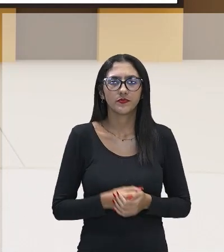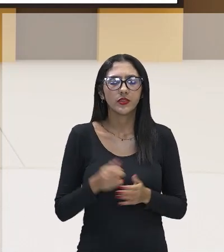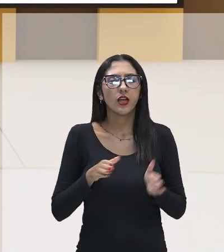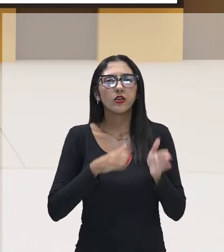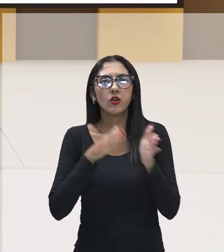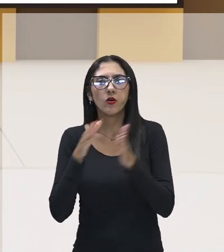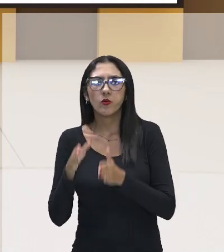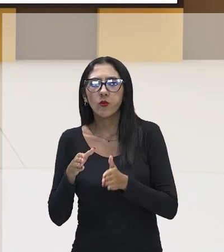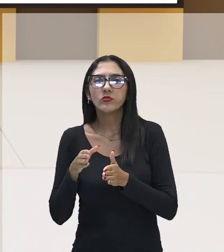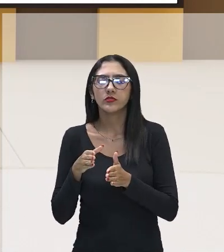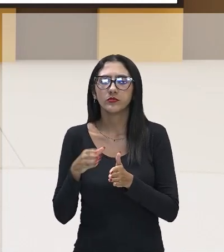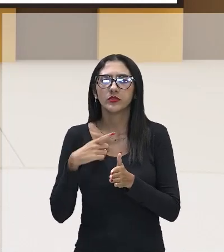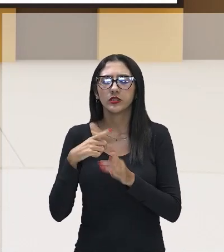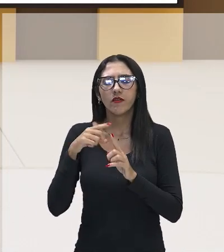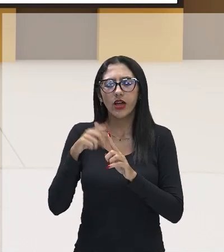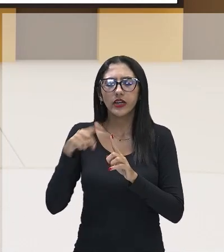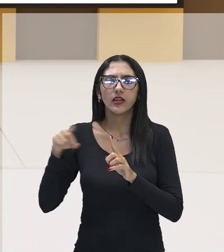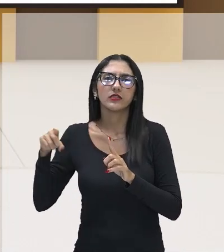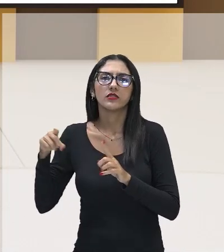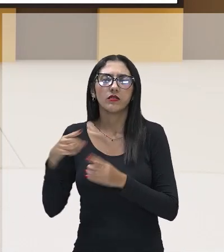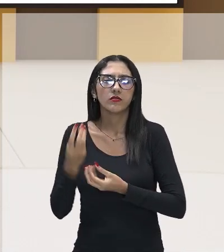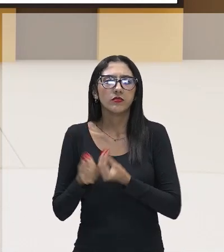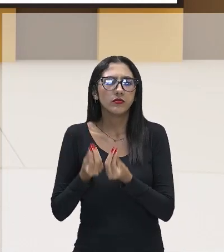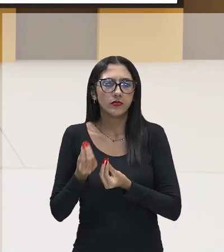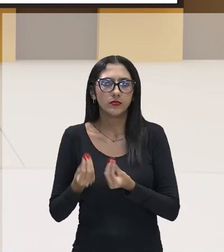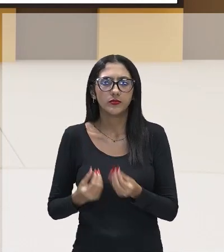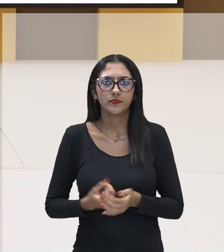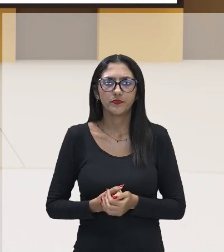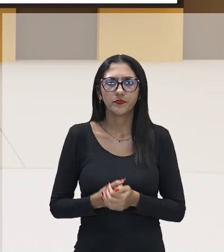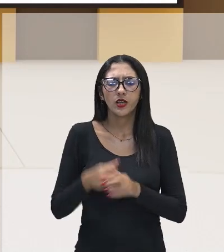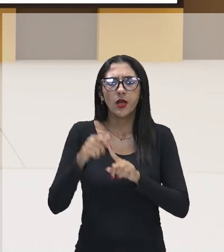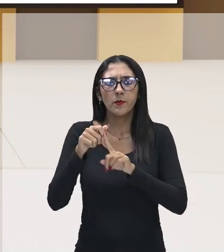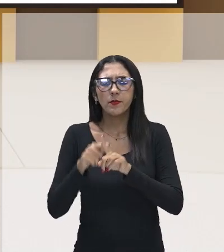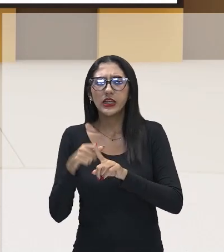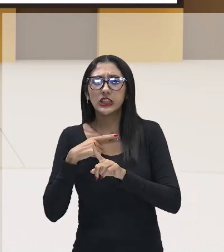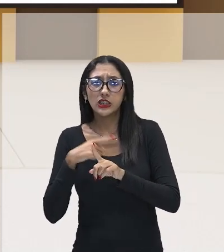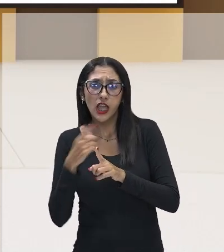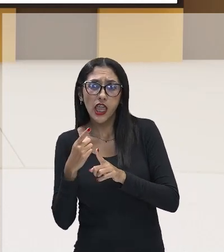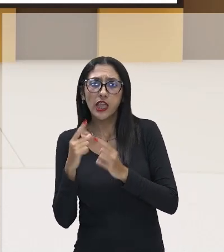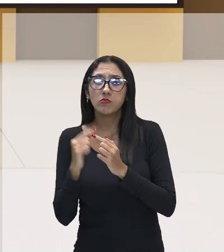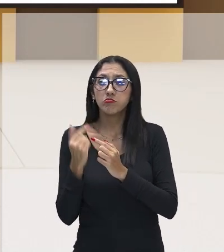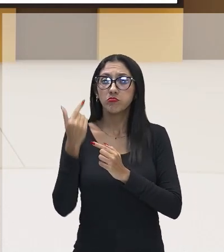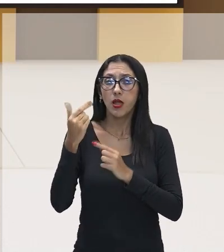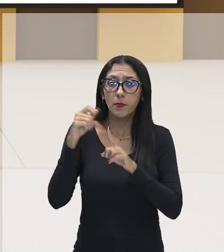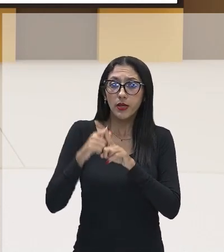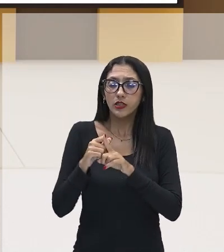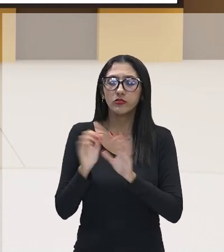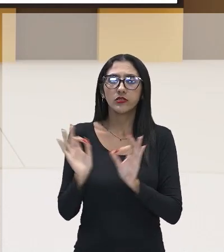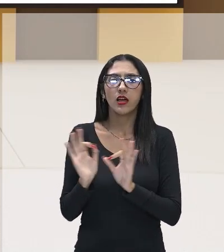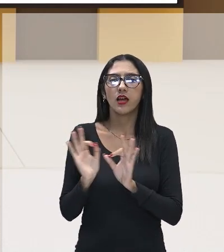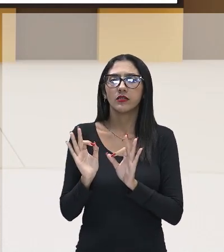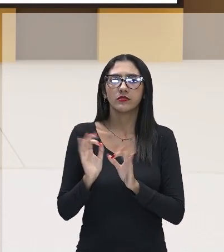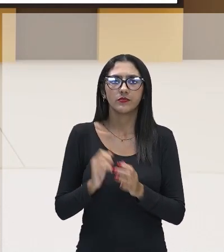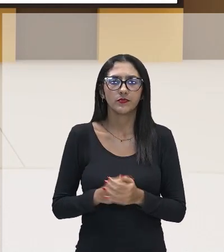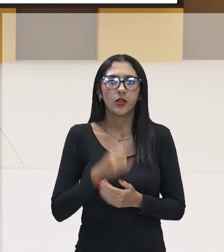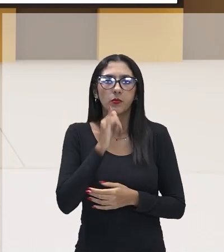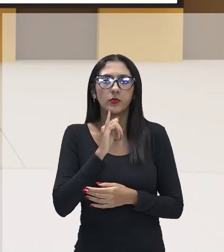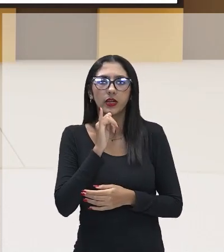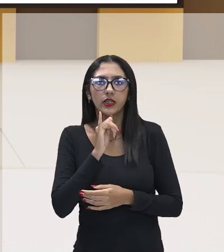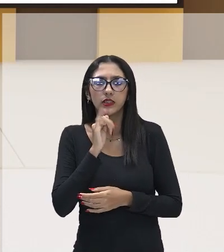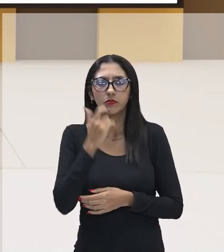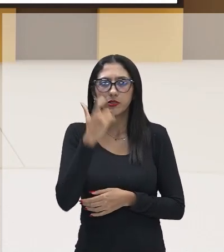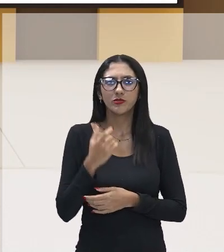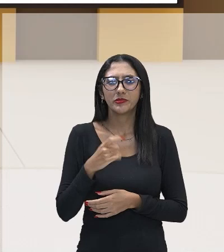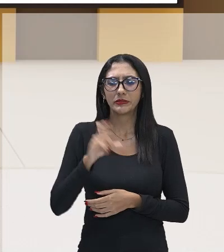variáveis? Despesas variáveis é aquela que um mês ela pode ter, mas no outro mês ela pode não ter. Nesse mês, por exemplo, você gastou muito no cartão